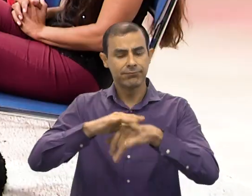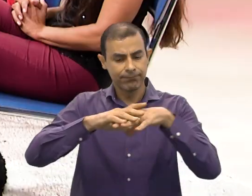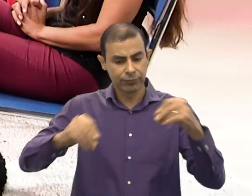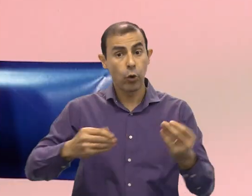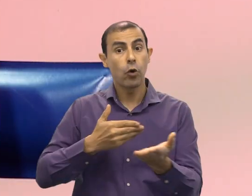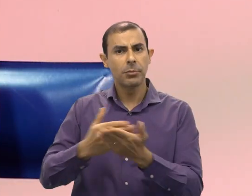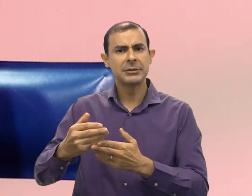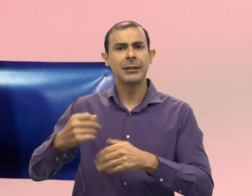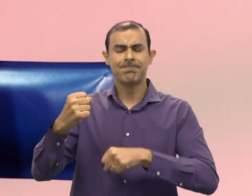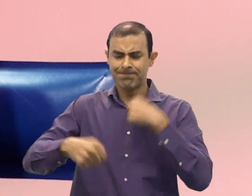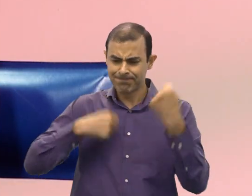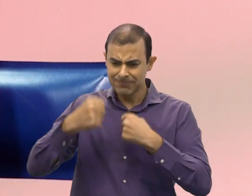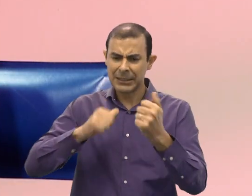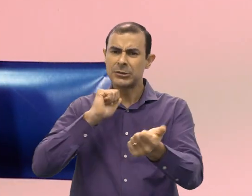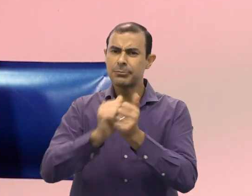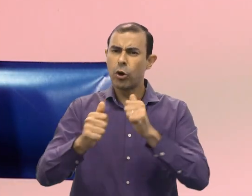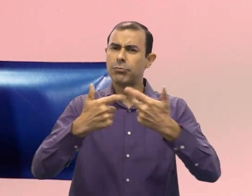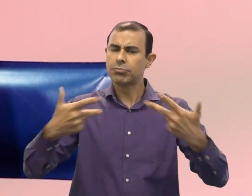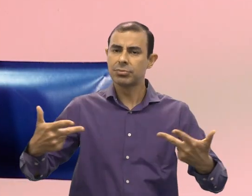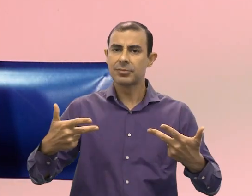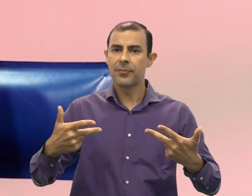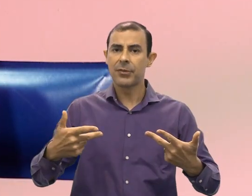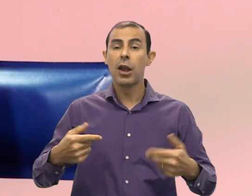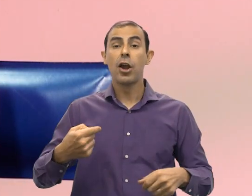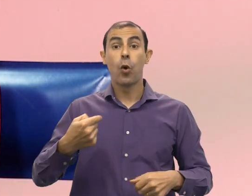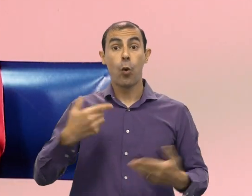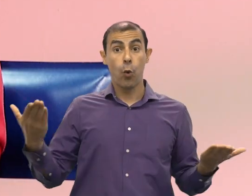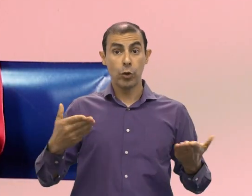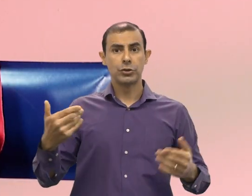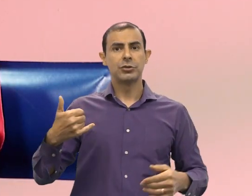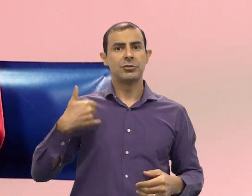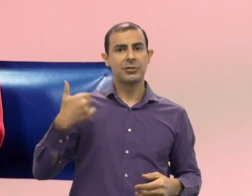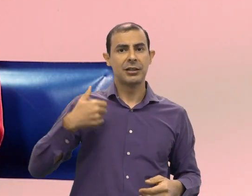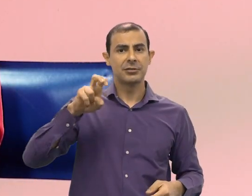completar 60 anos e faço planos todos os dias. Então,